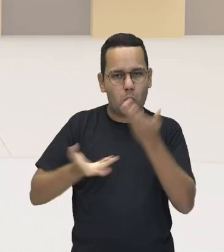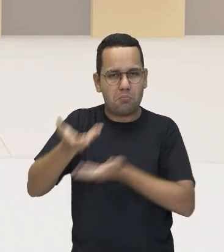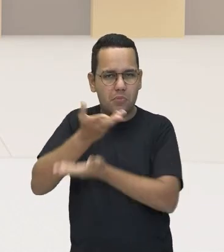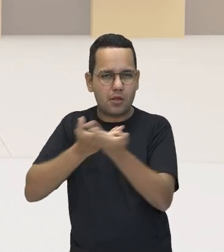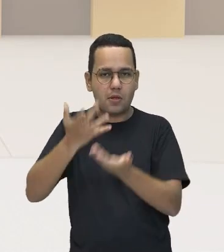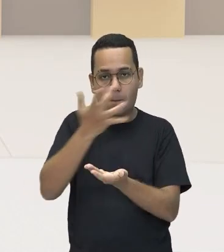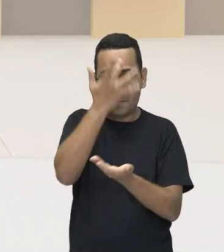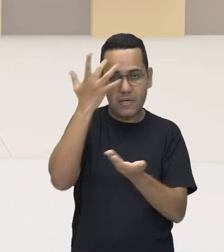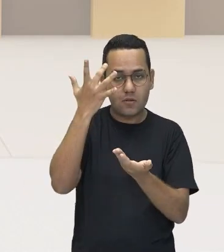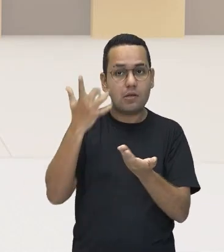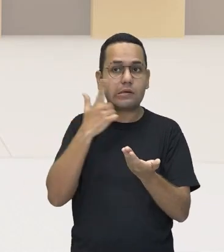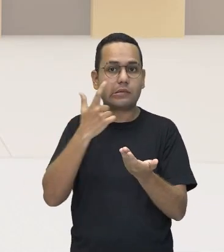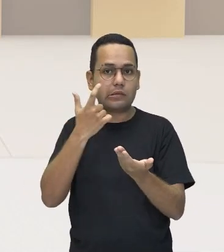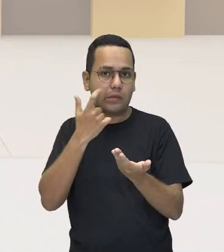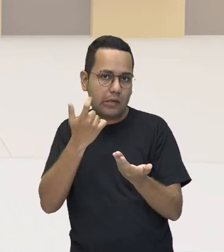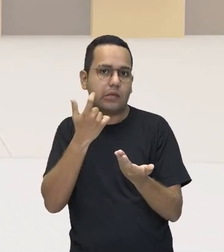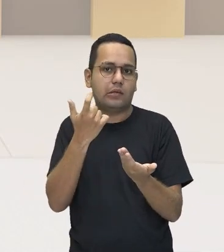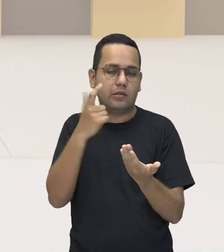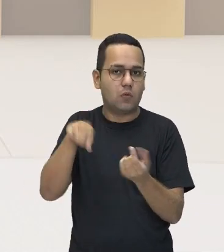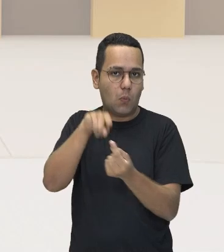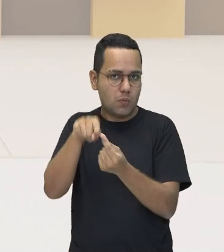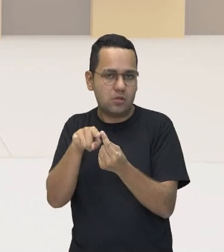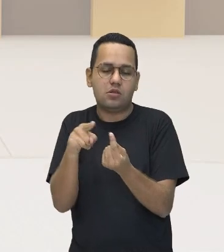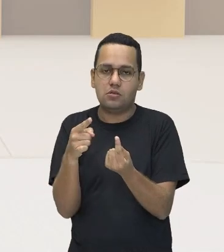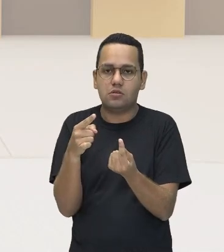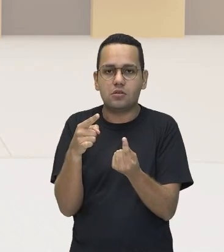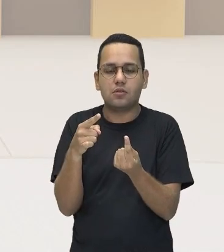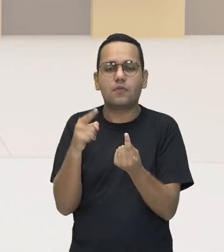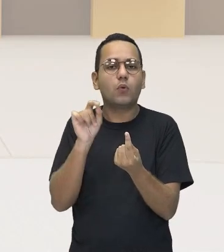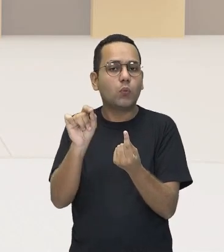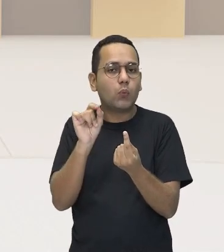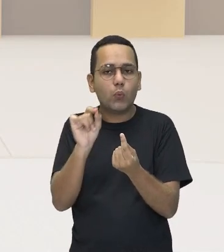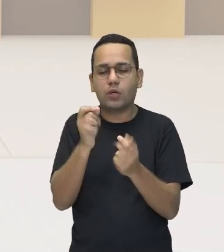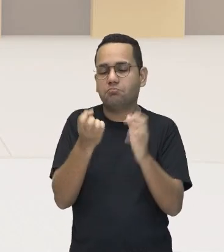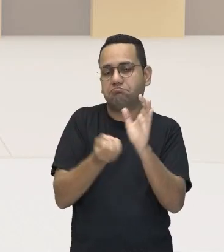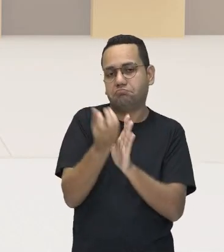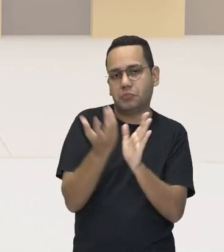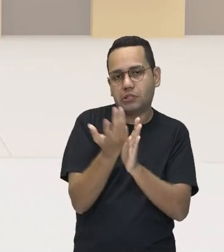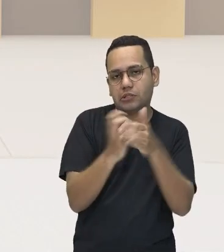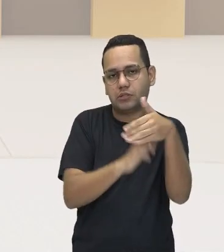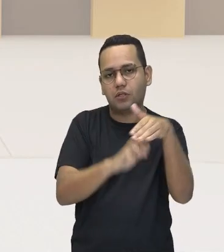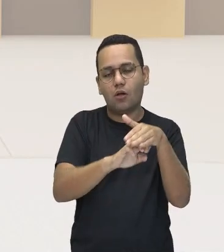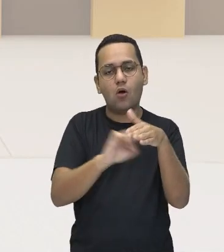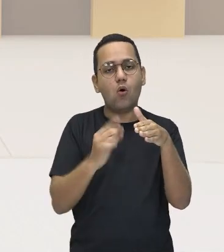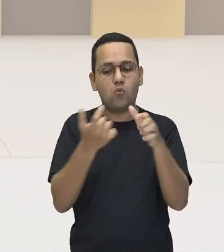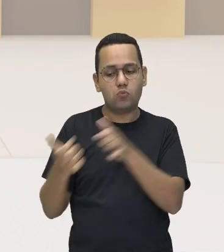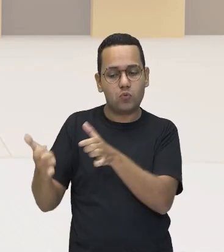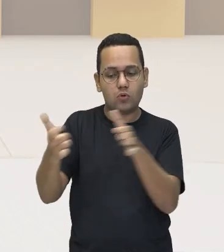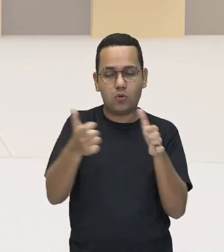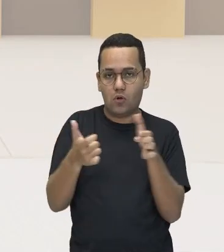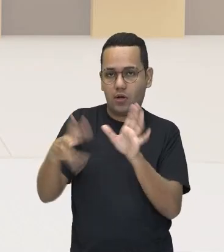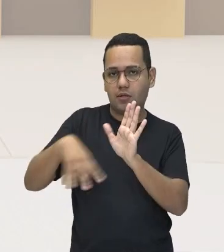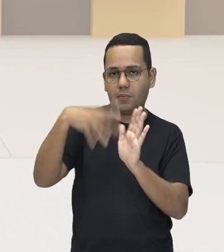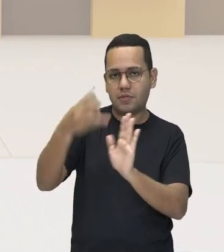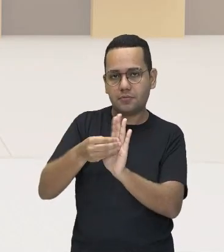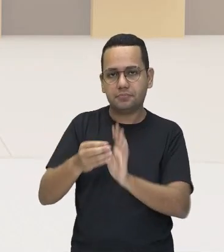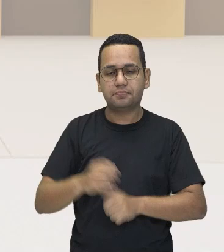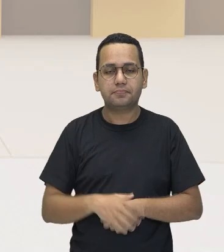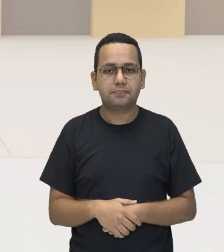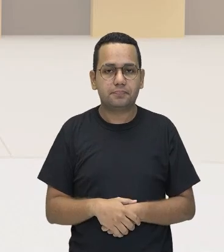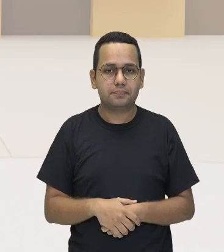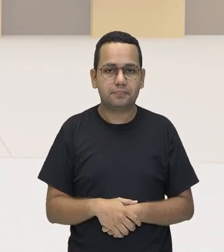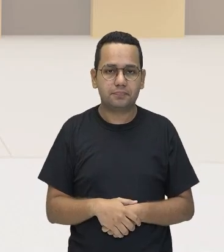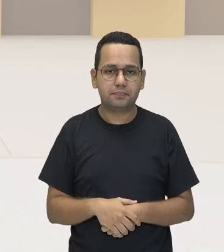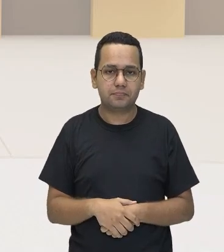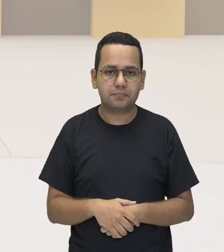têm interesse, né, no seu empreendimento ou nos empreendimentos aqui na nossa região amazônica. Isso. E